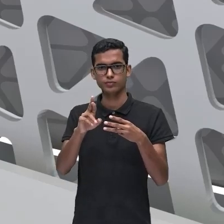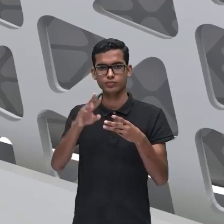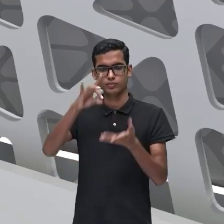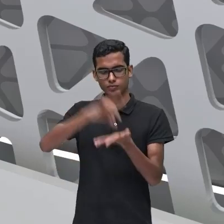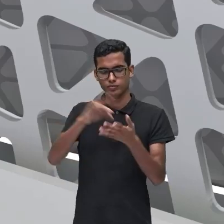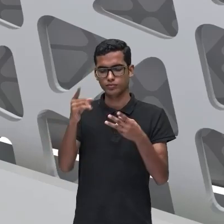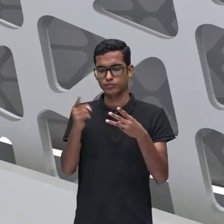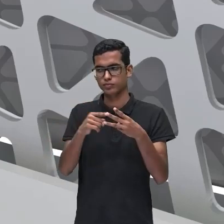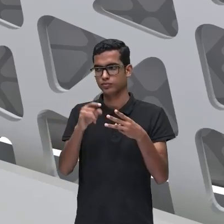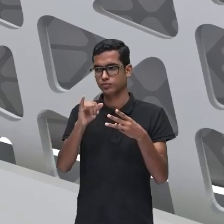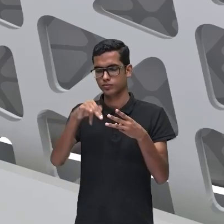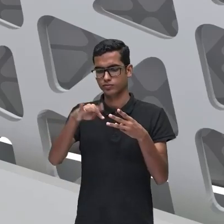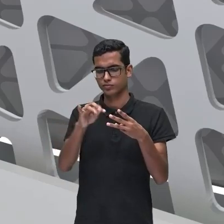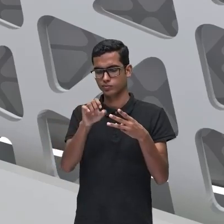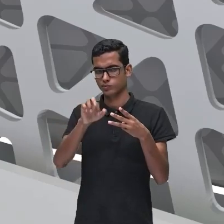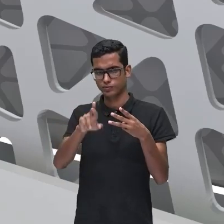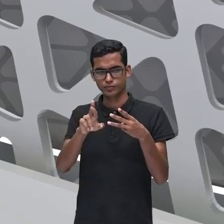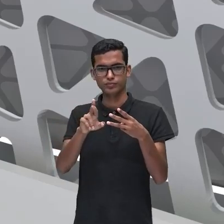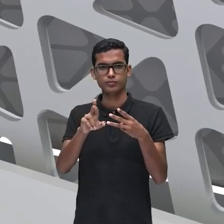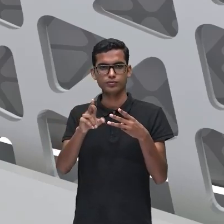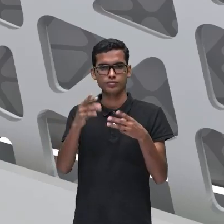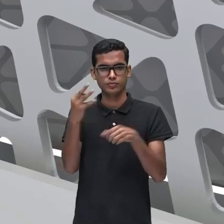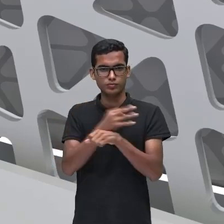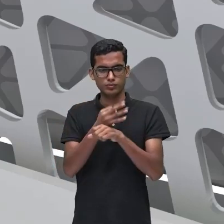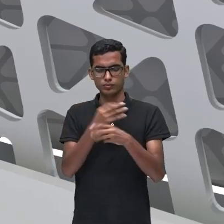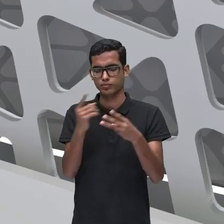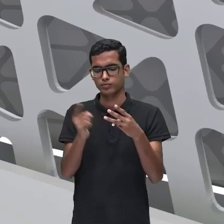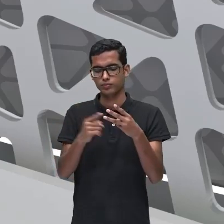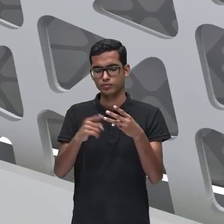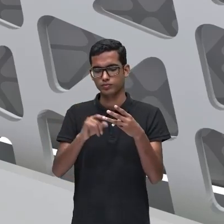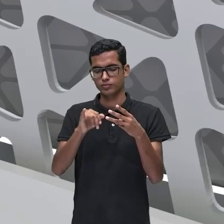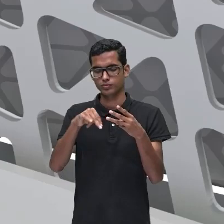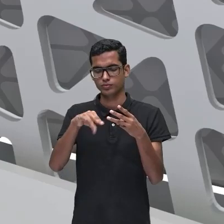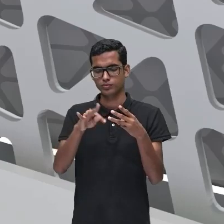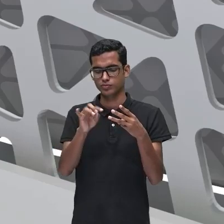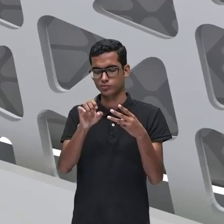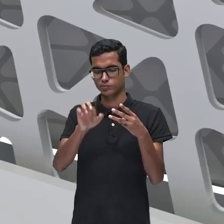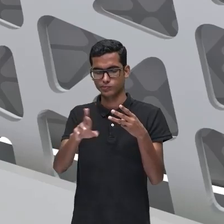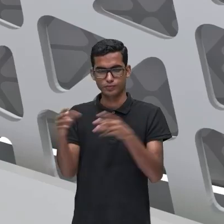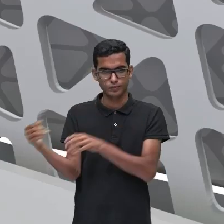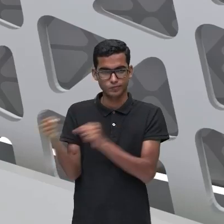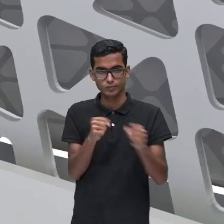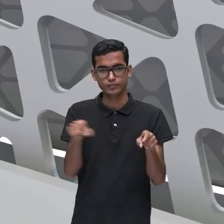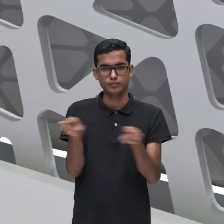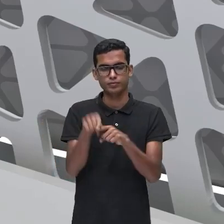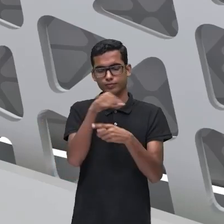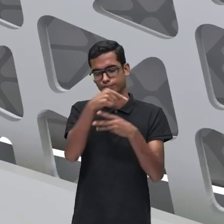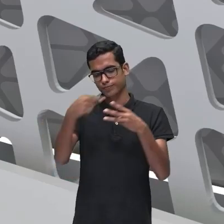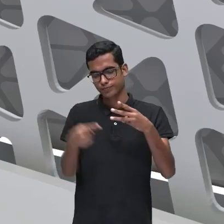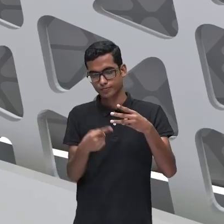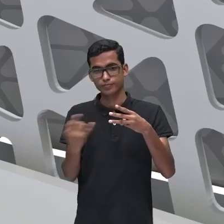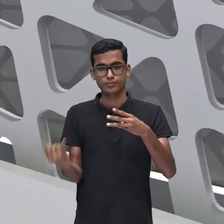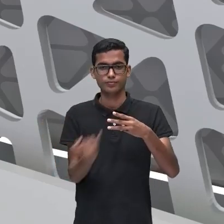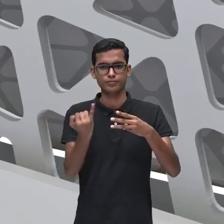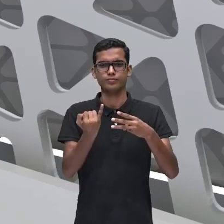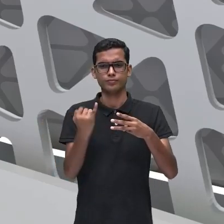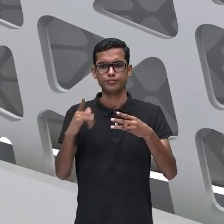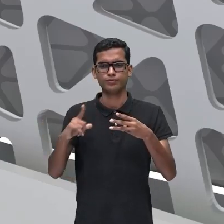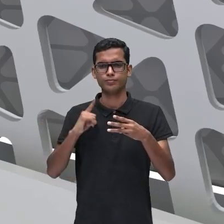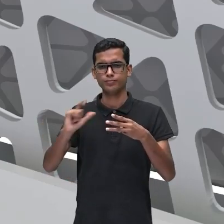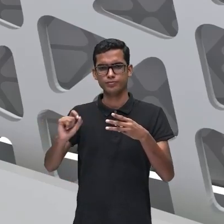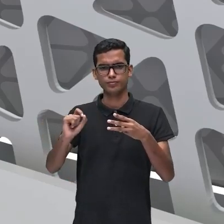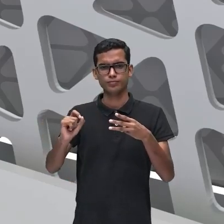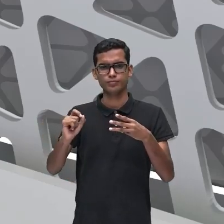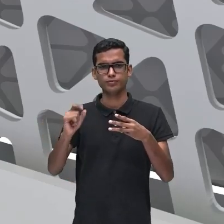interpotentes. Esses pontos de apoio, esses pontos essenciais, esses três elementos da alavanca, que são ponto